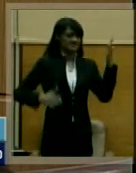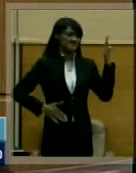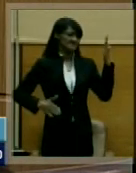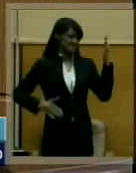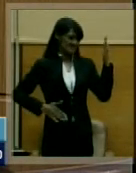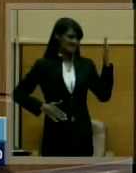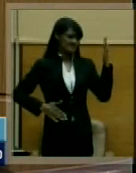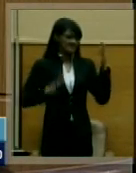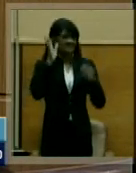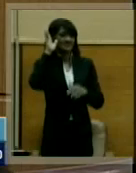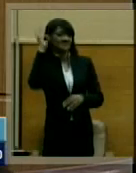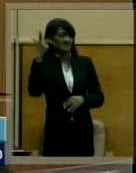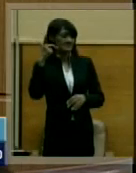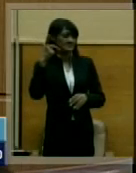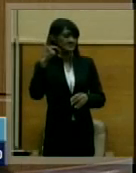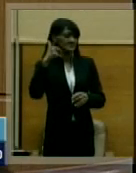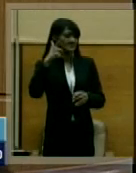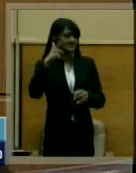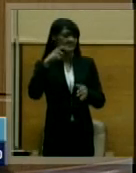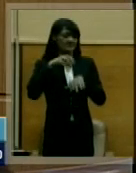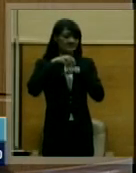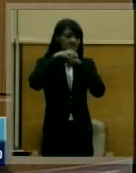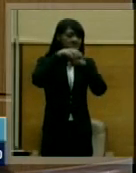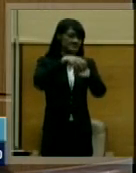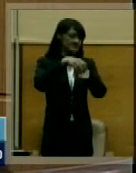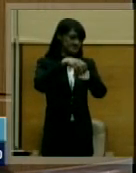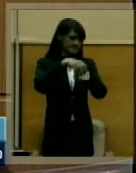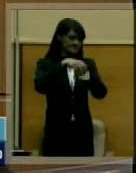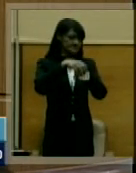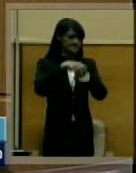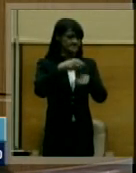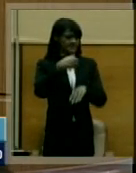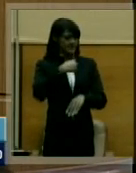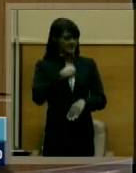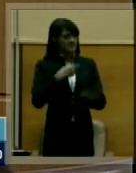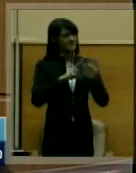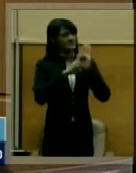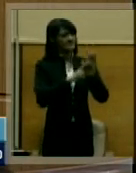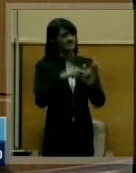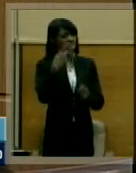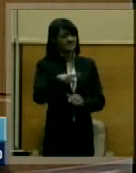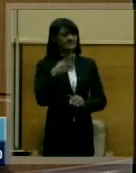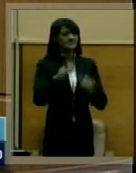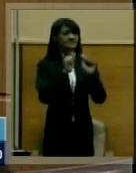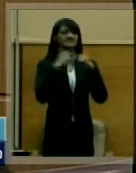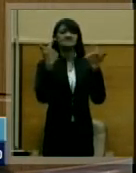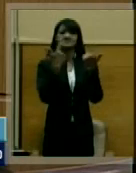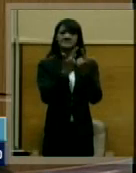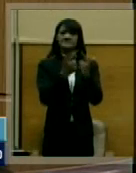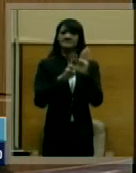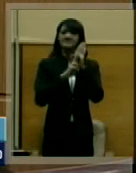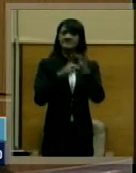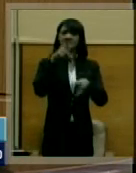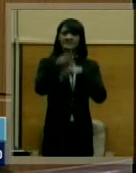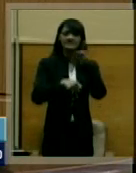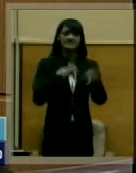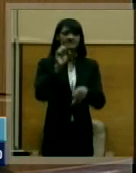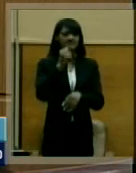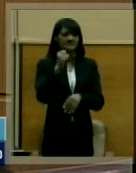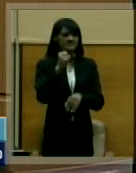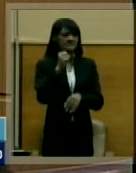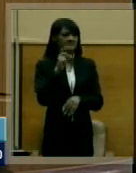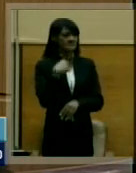tratar-se de agricultores que caminhavam sob o sol. E faço em meu nome, em nome desta casa, em nome do povo sergipano que